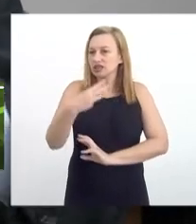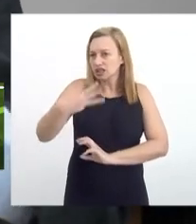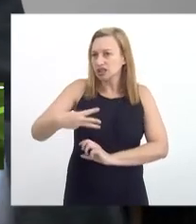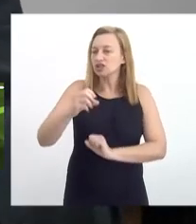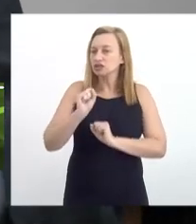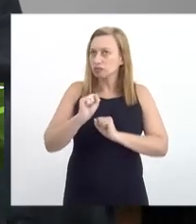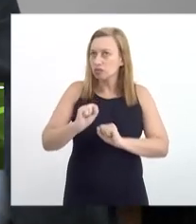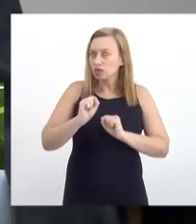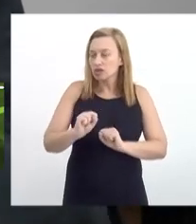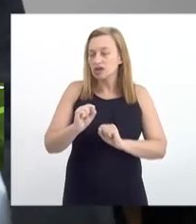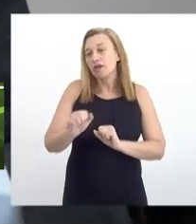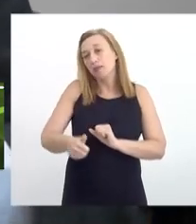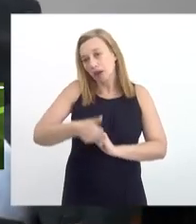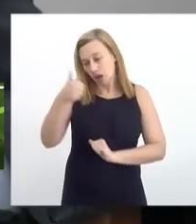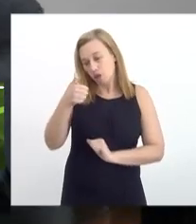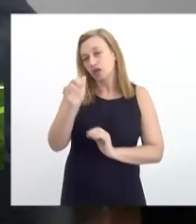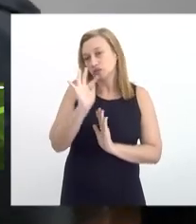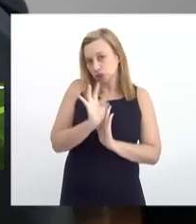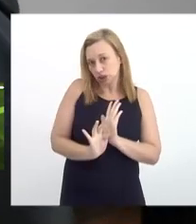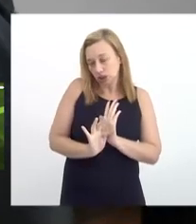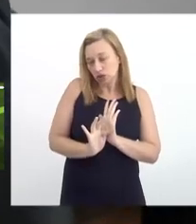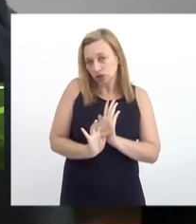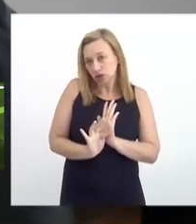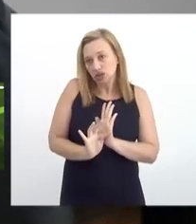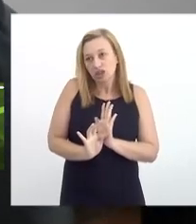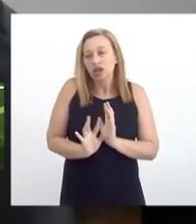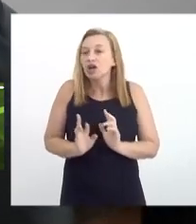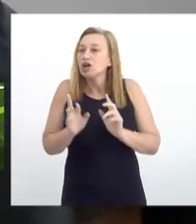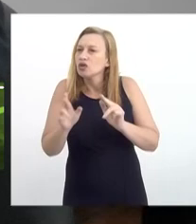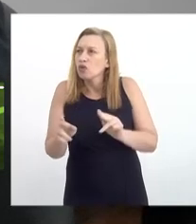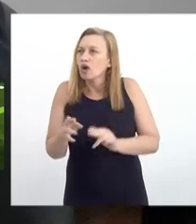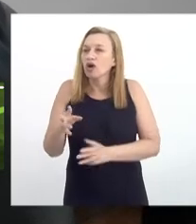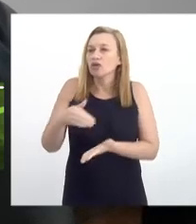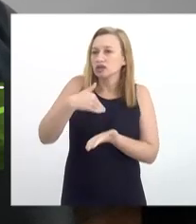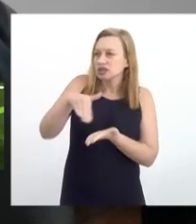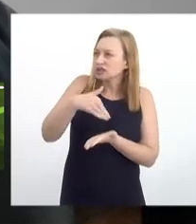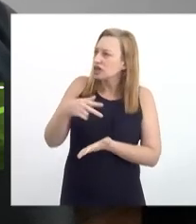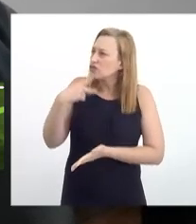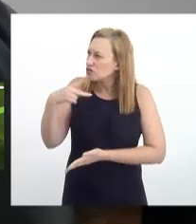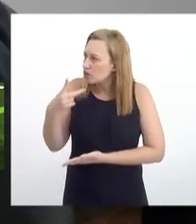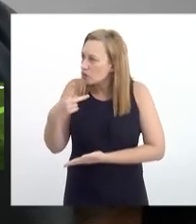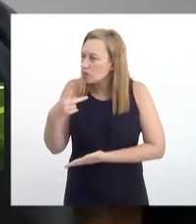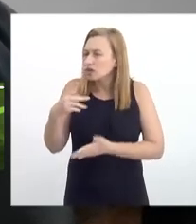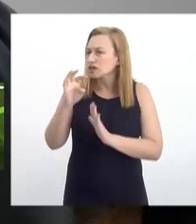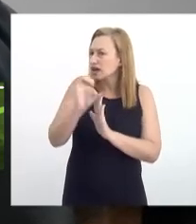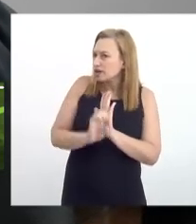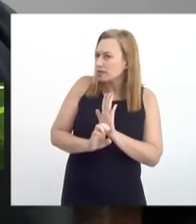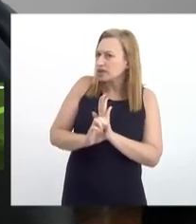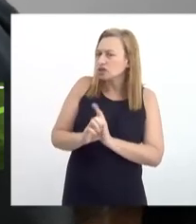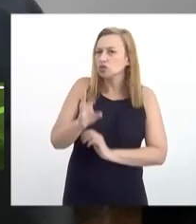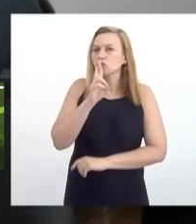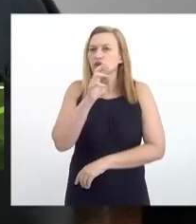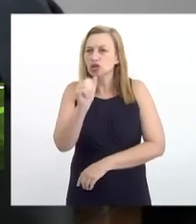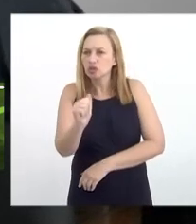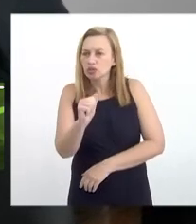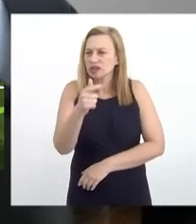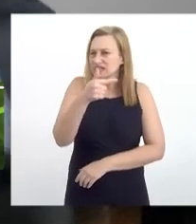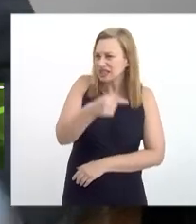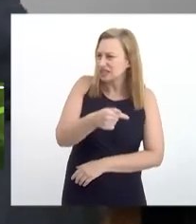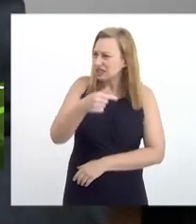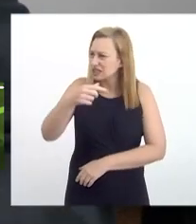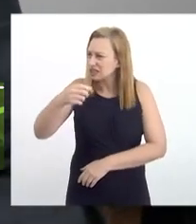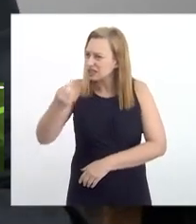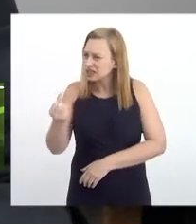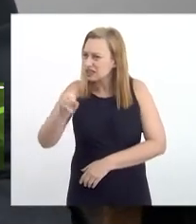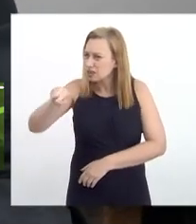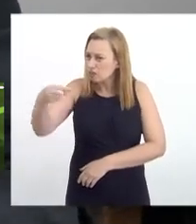pode ser naturalmente melhorado, texto, que é semelhante ao que o secretário citou da emenda do Rodrigo Amorim, que é 76, é depois da